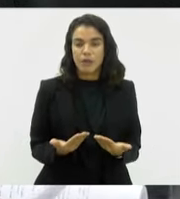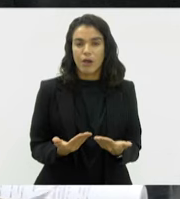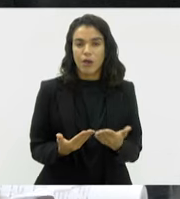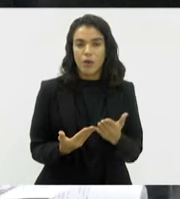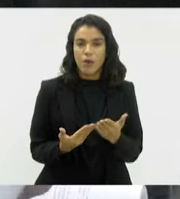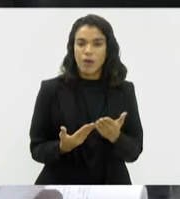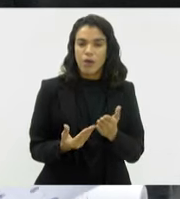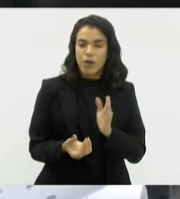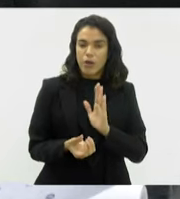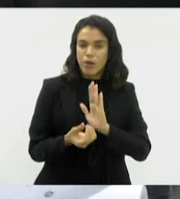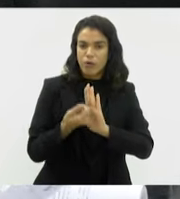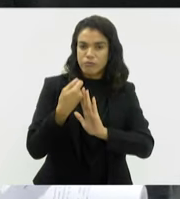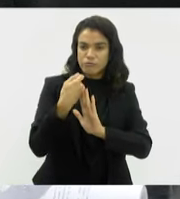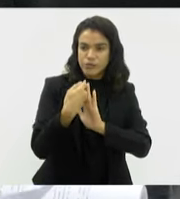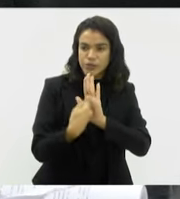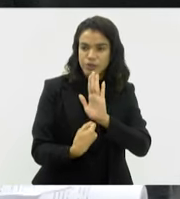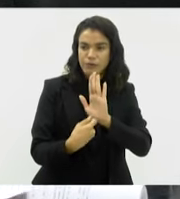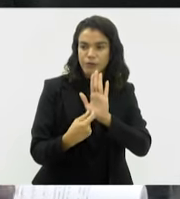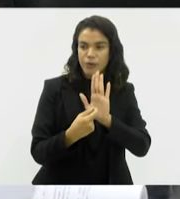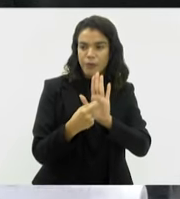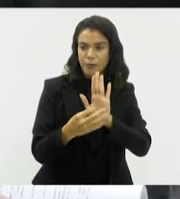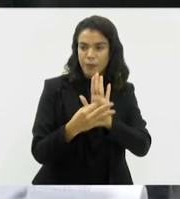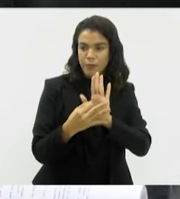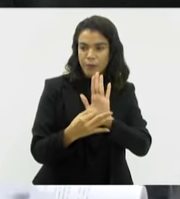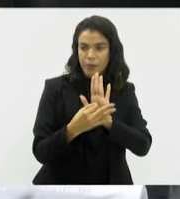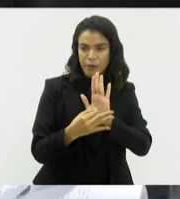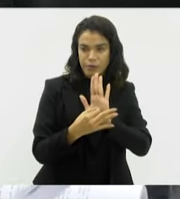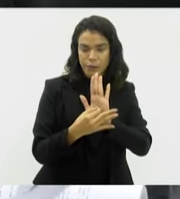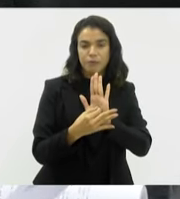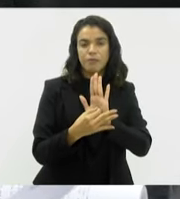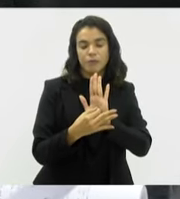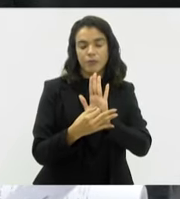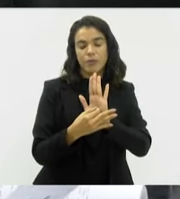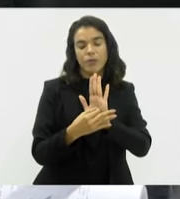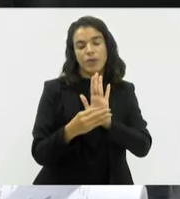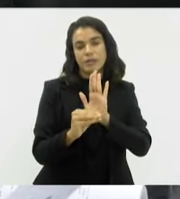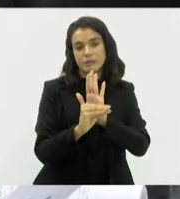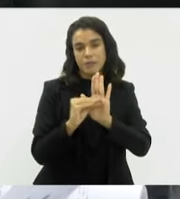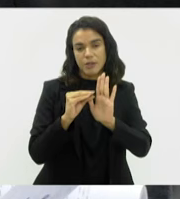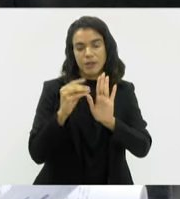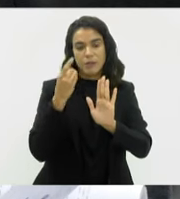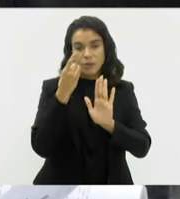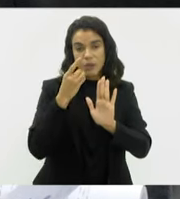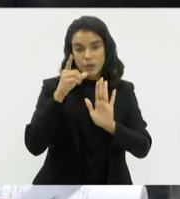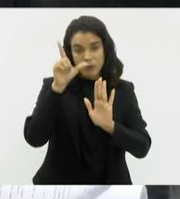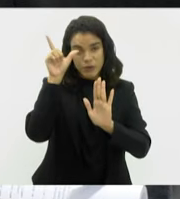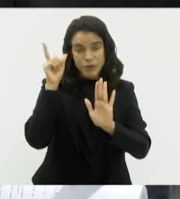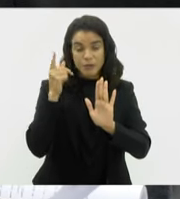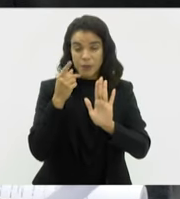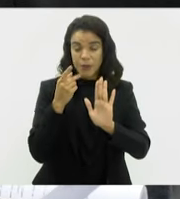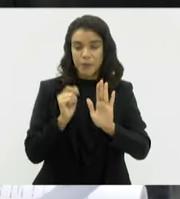parecer, que é, obviamente, acatando as emendas do deputado Luiz Paulo, que seria o seguinte: